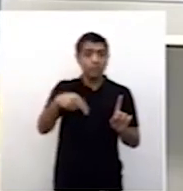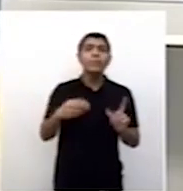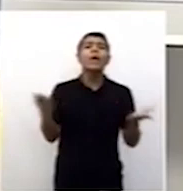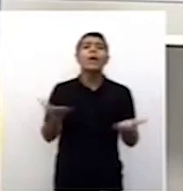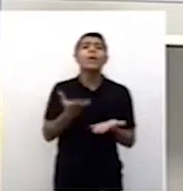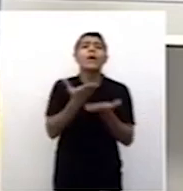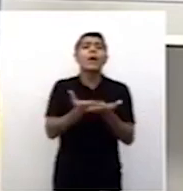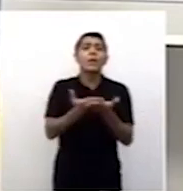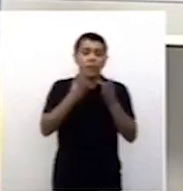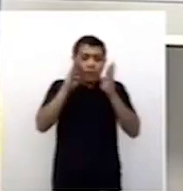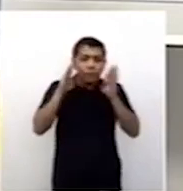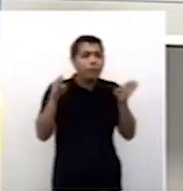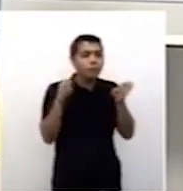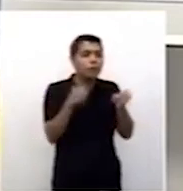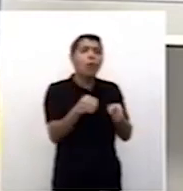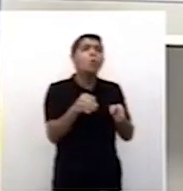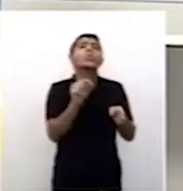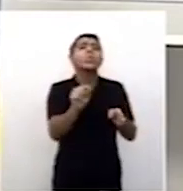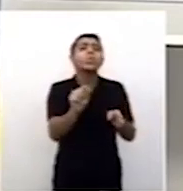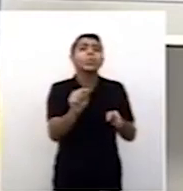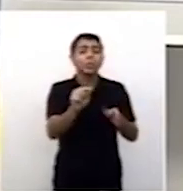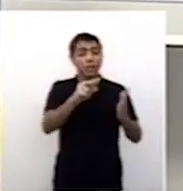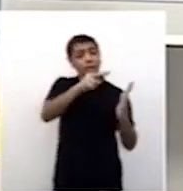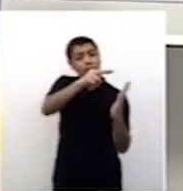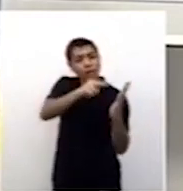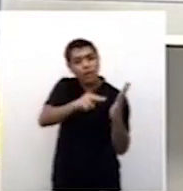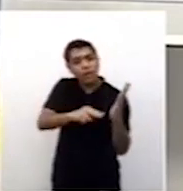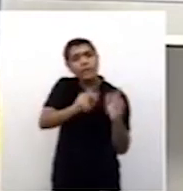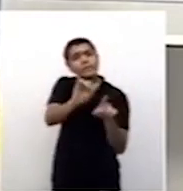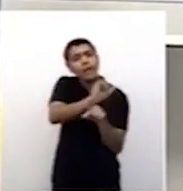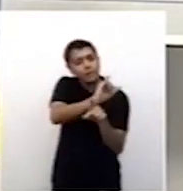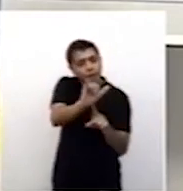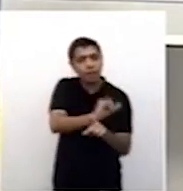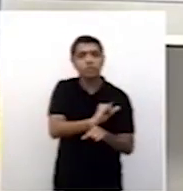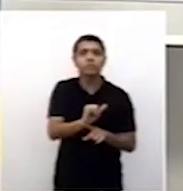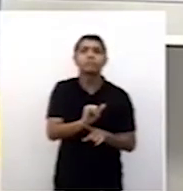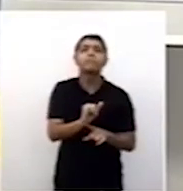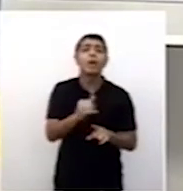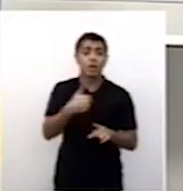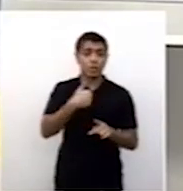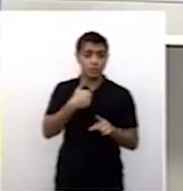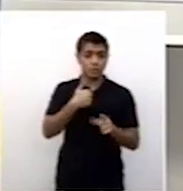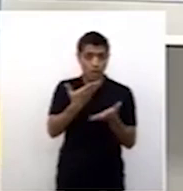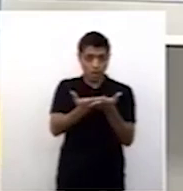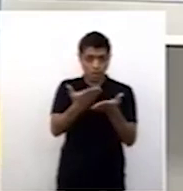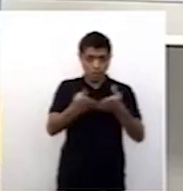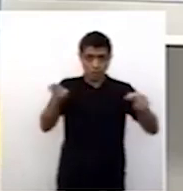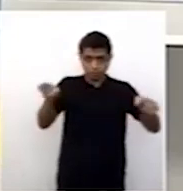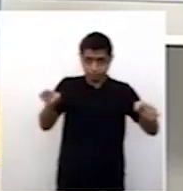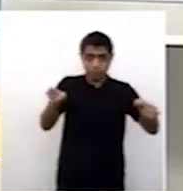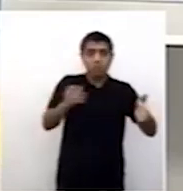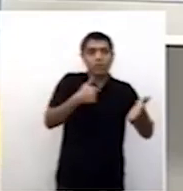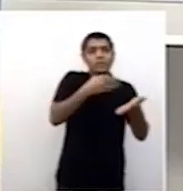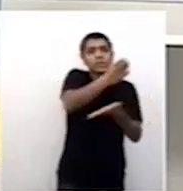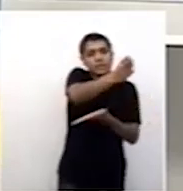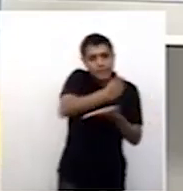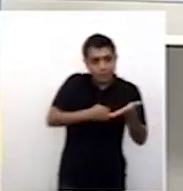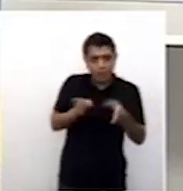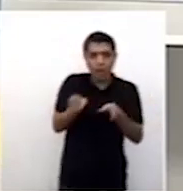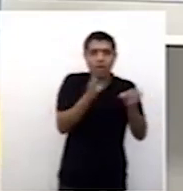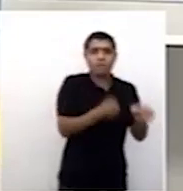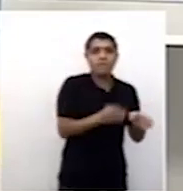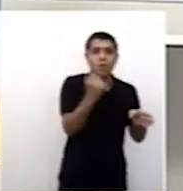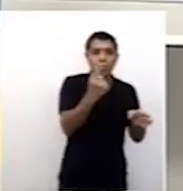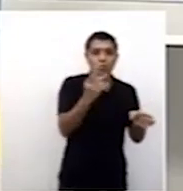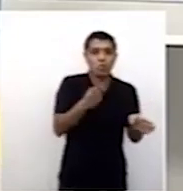será as estratégias de leitura. E eu dividi a aula em 3 partes, ok? Então, não se preocupe se você não conseguir acompanhar